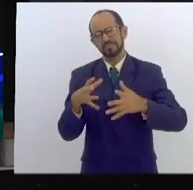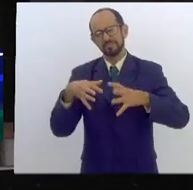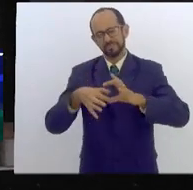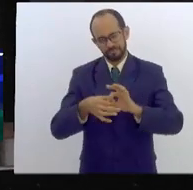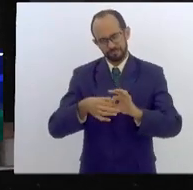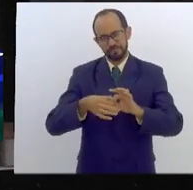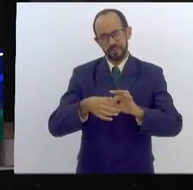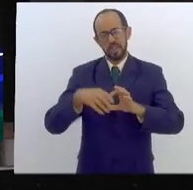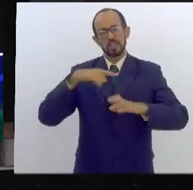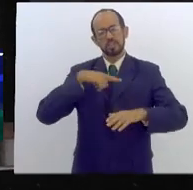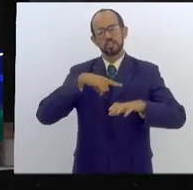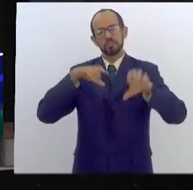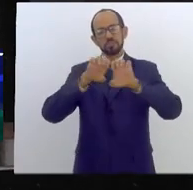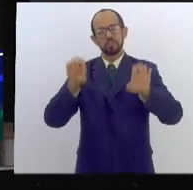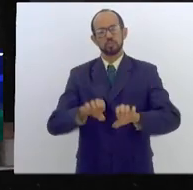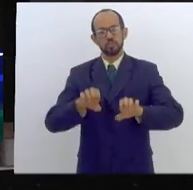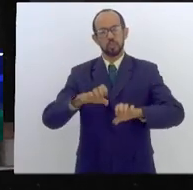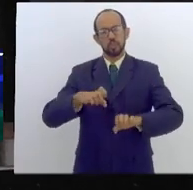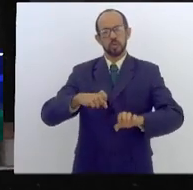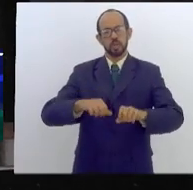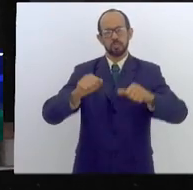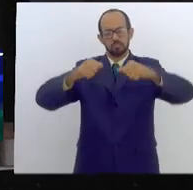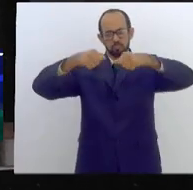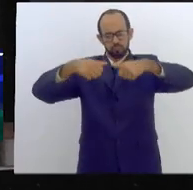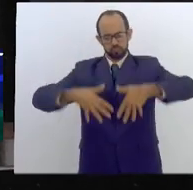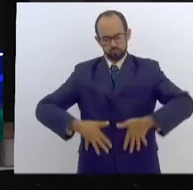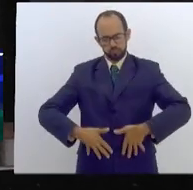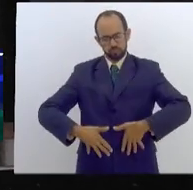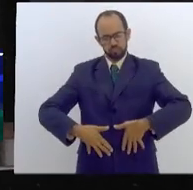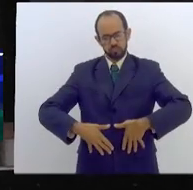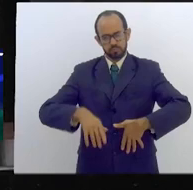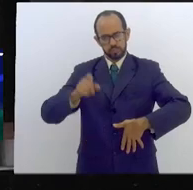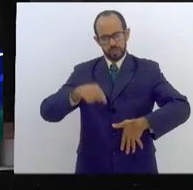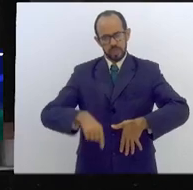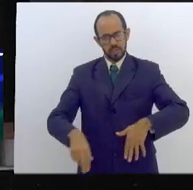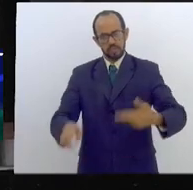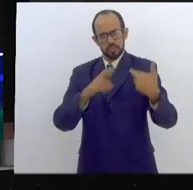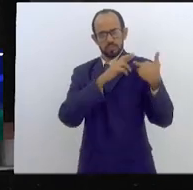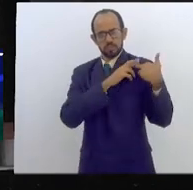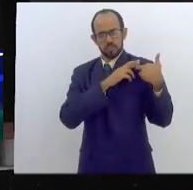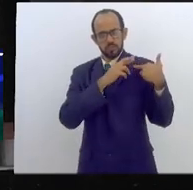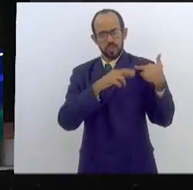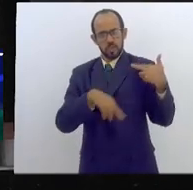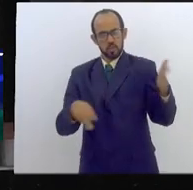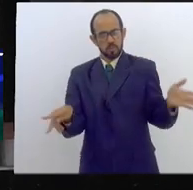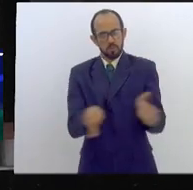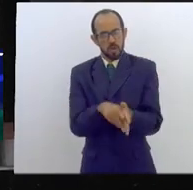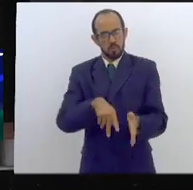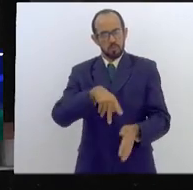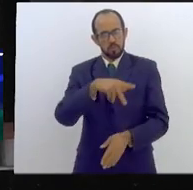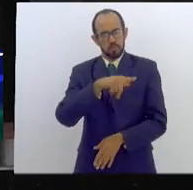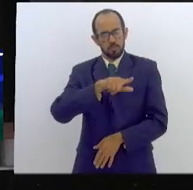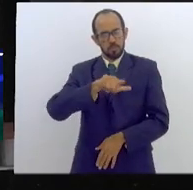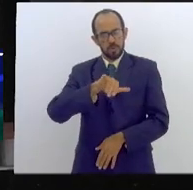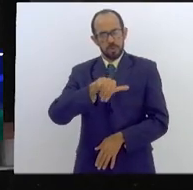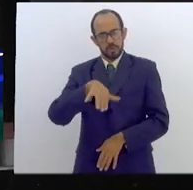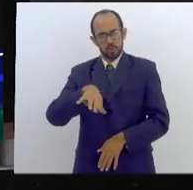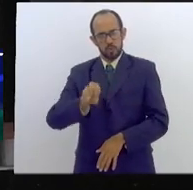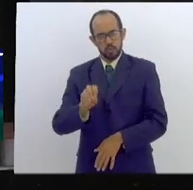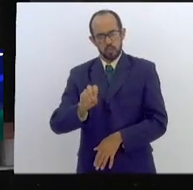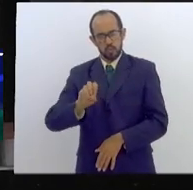rigidamente hierarquizada, cabendo ao próprio Plínio Salgado, como chefe